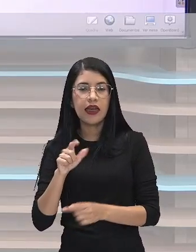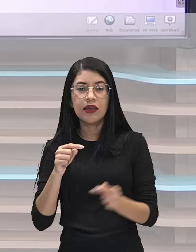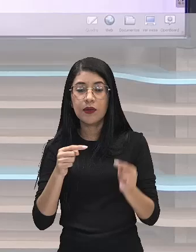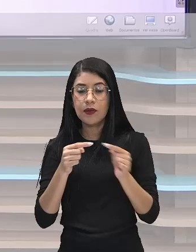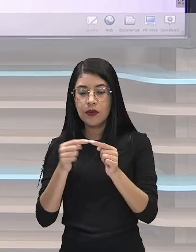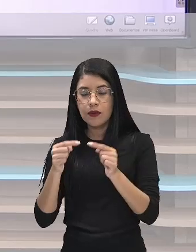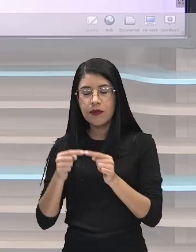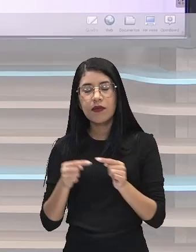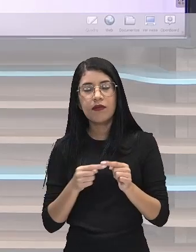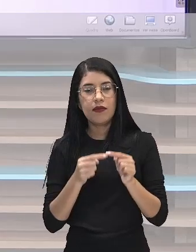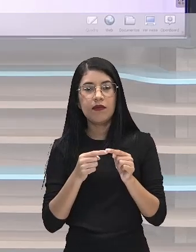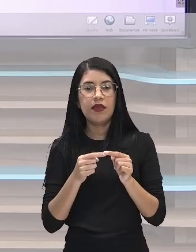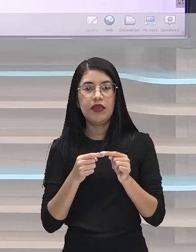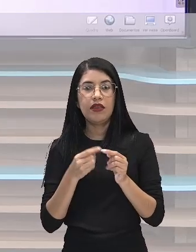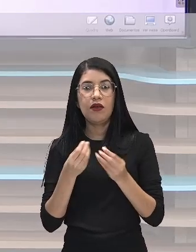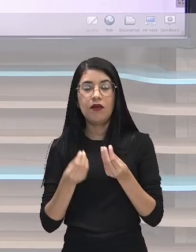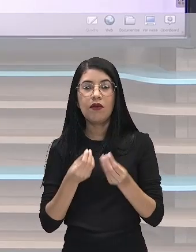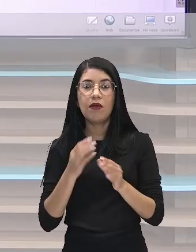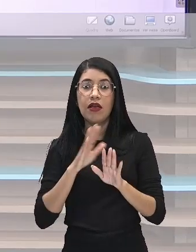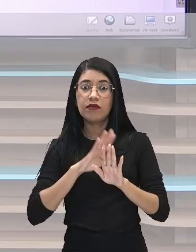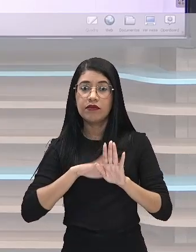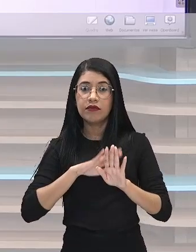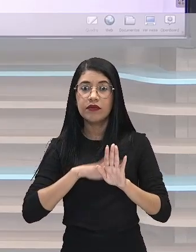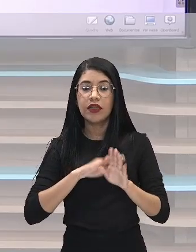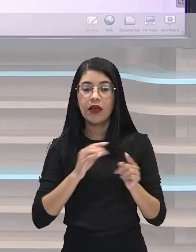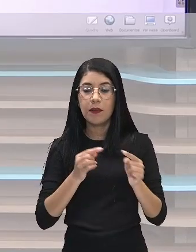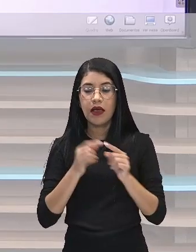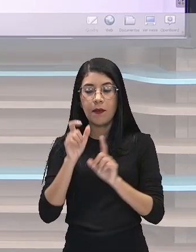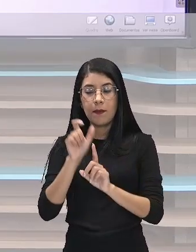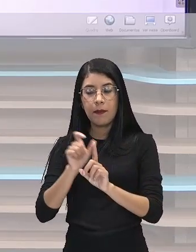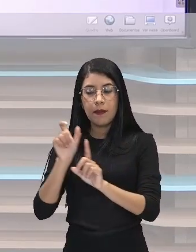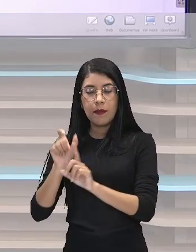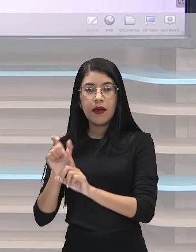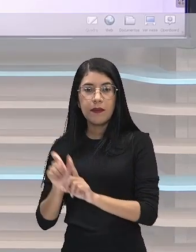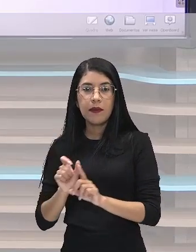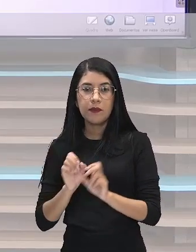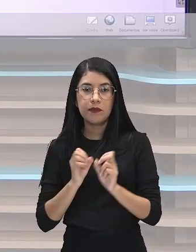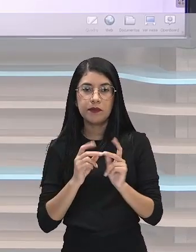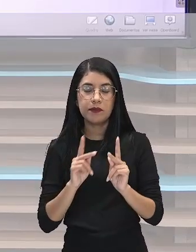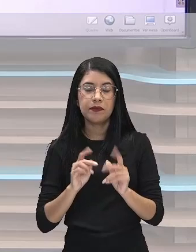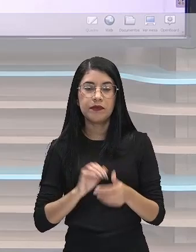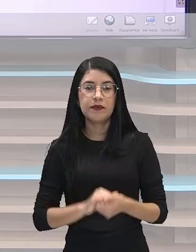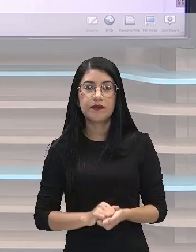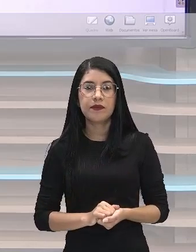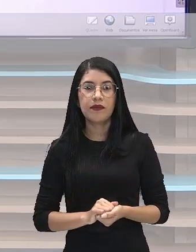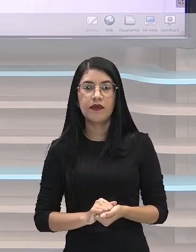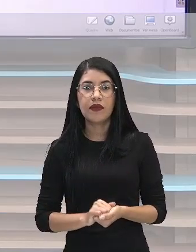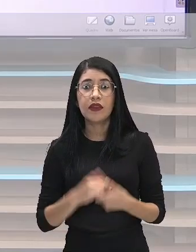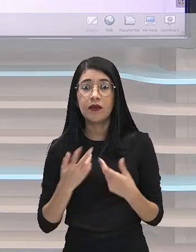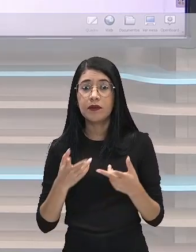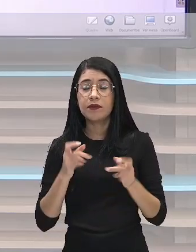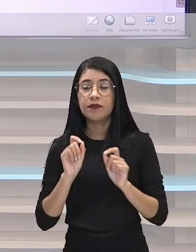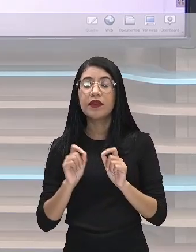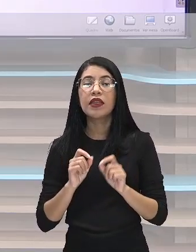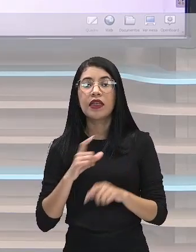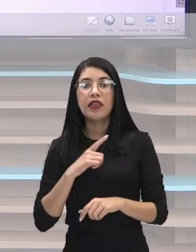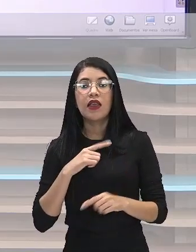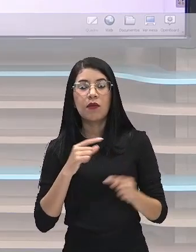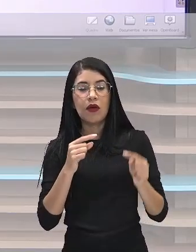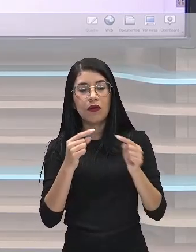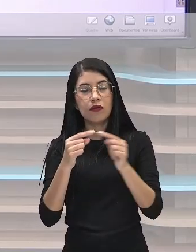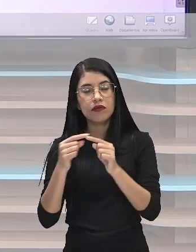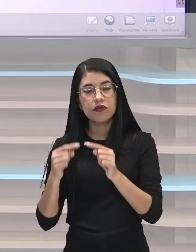concordância ideológica com relação à personagem, certo? Então percebam que ele faz uma concordância